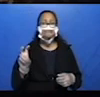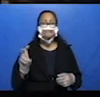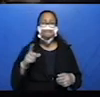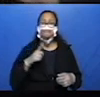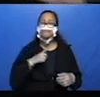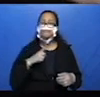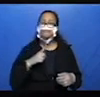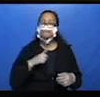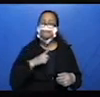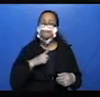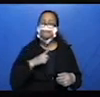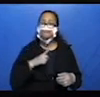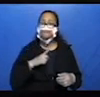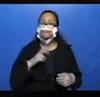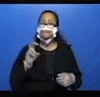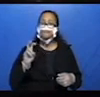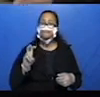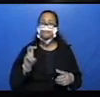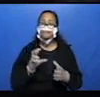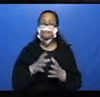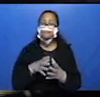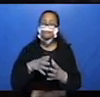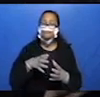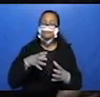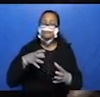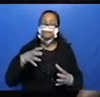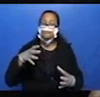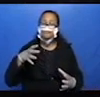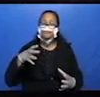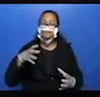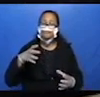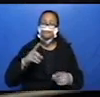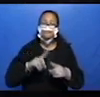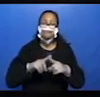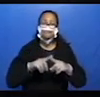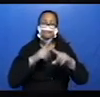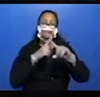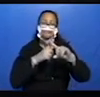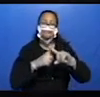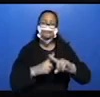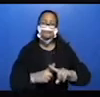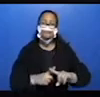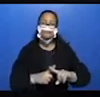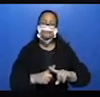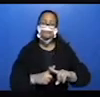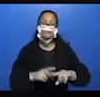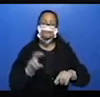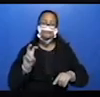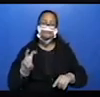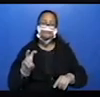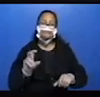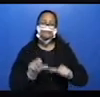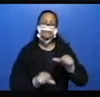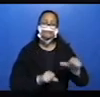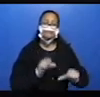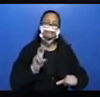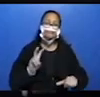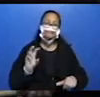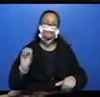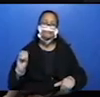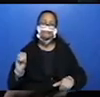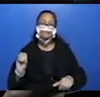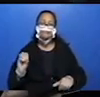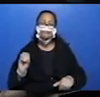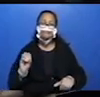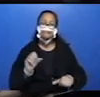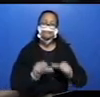valor aumentado, porque eu estou falando de multiplicação. Era 5, virou 50, depois virou